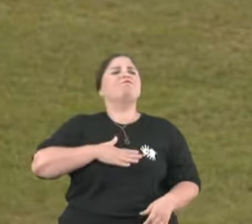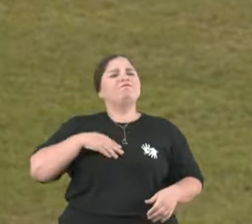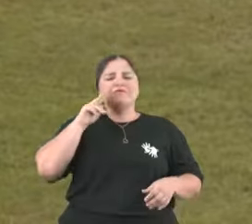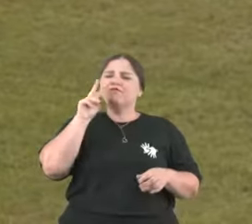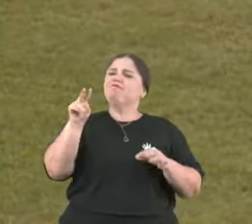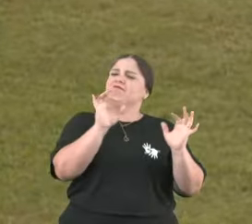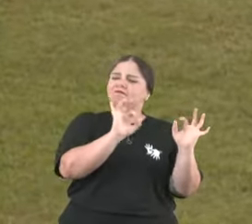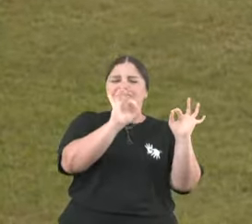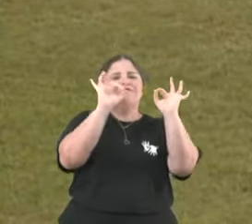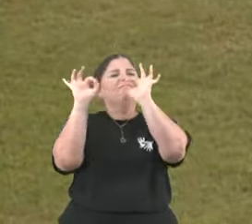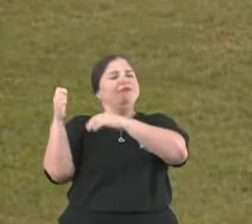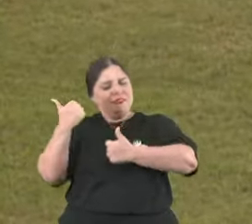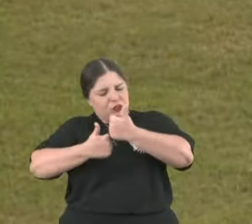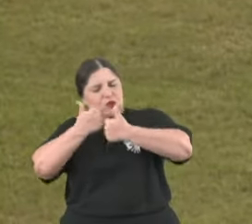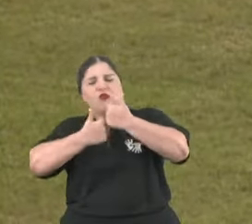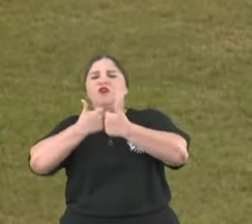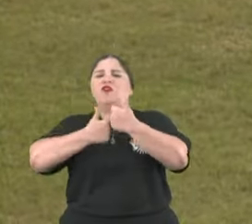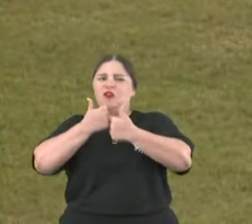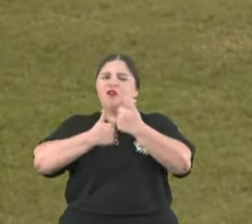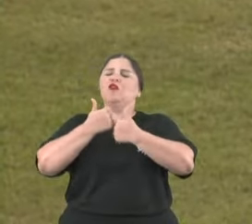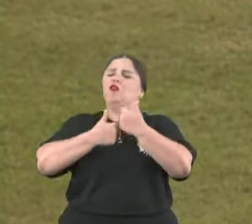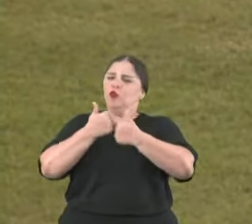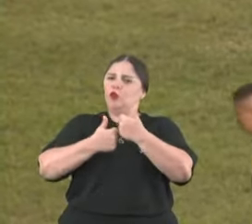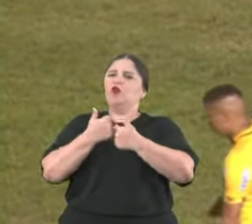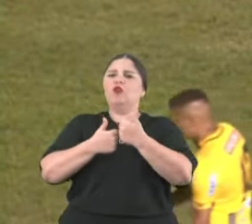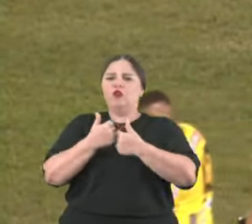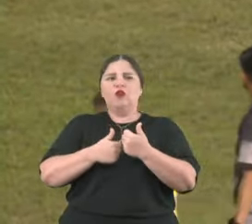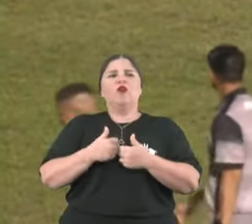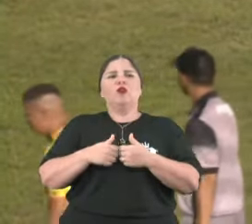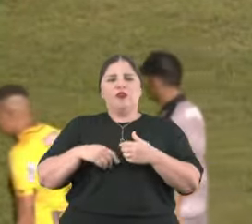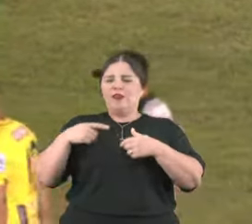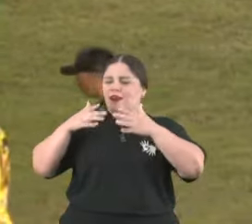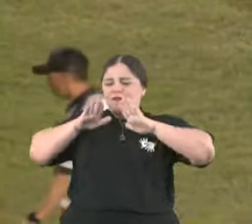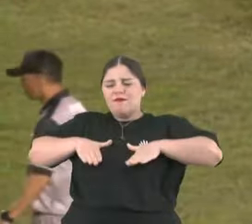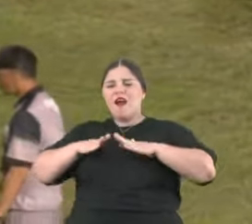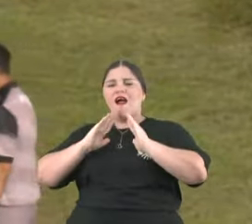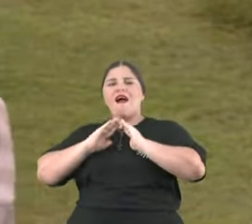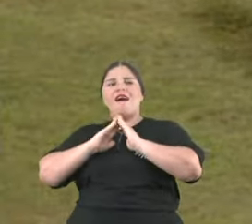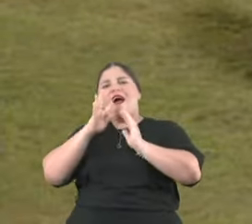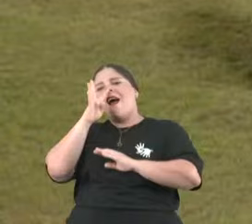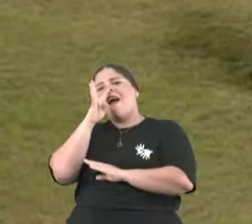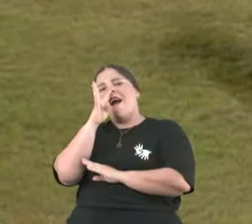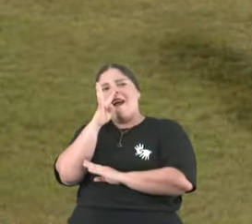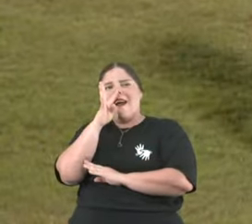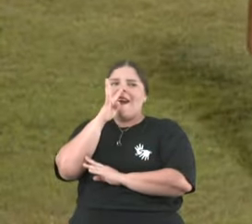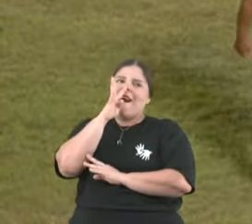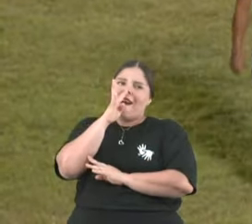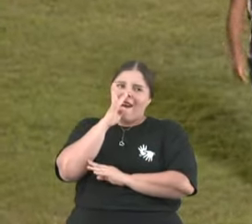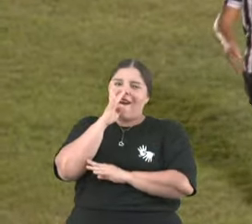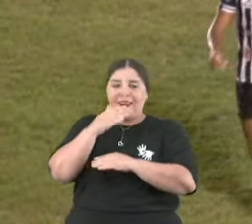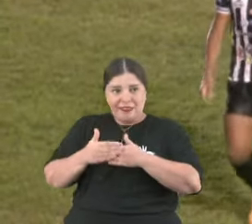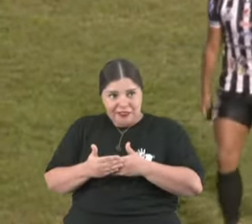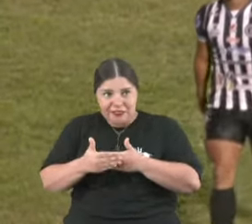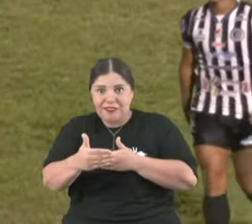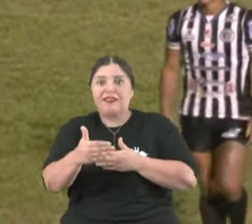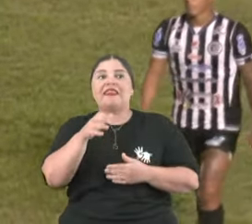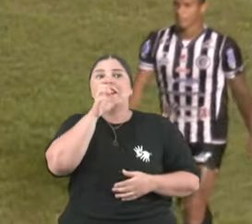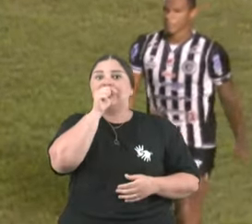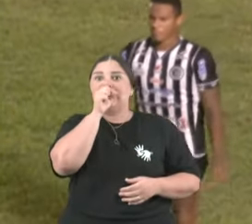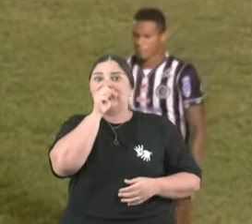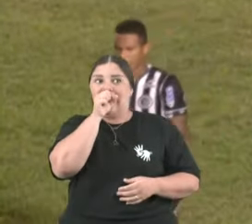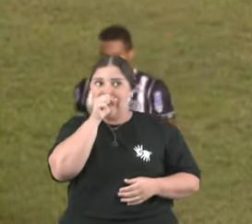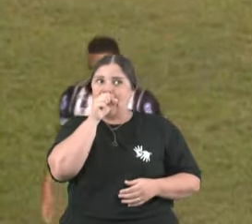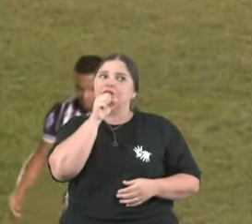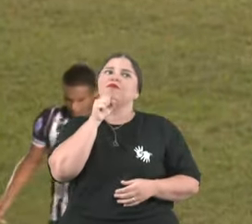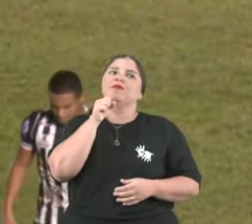Para o Asa, um resultado em casa seria importantíssimo para o segundo jogo no próximo sábado. Vamos com o PL, que ele está ali com